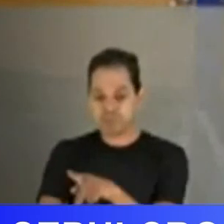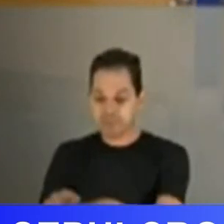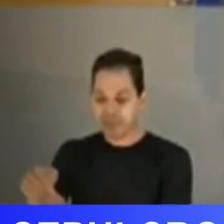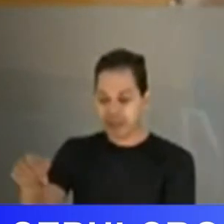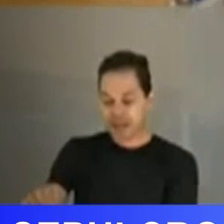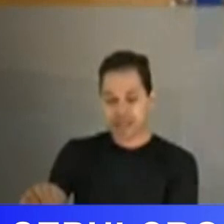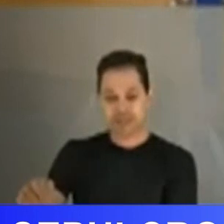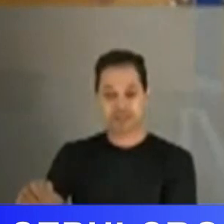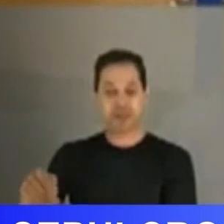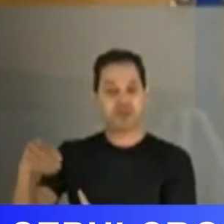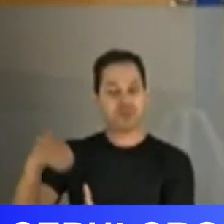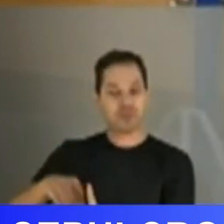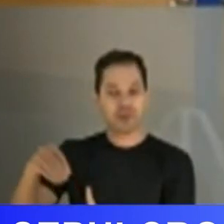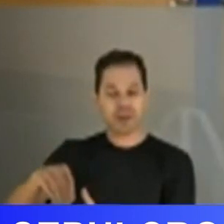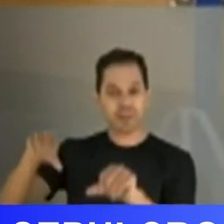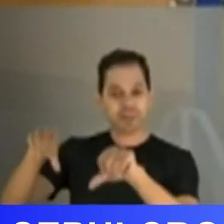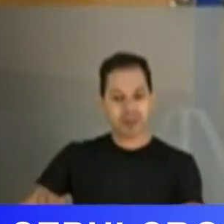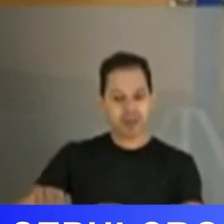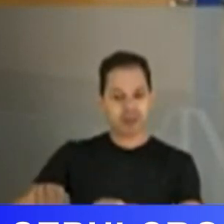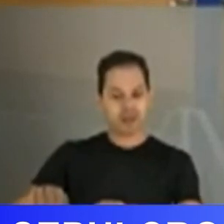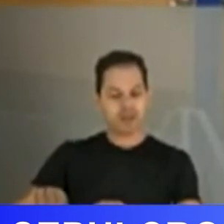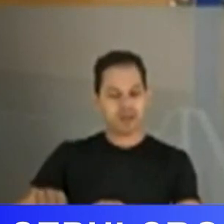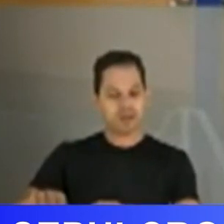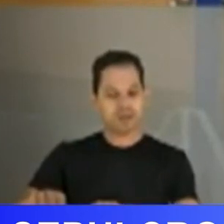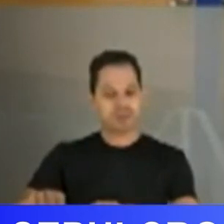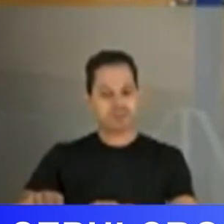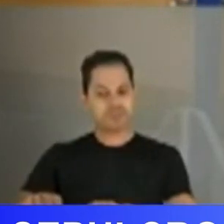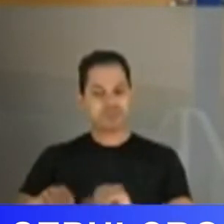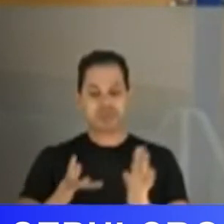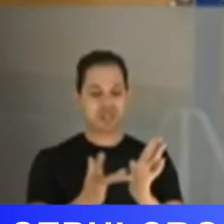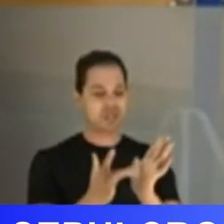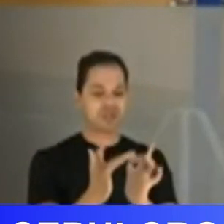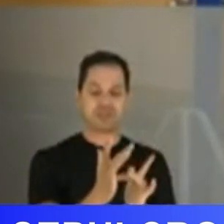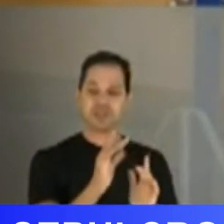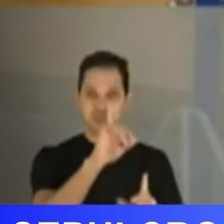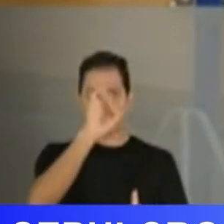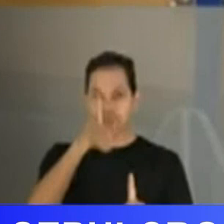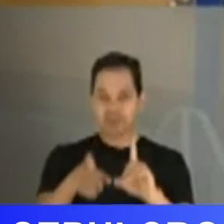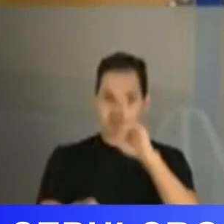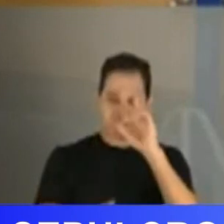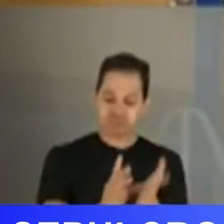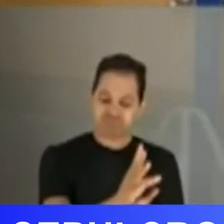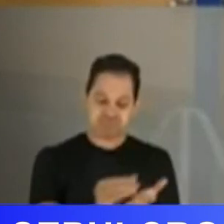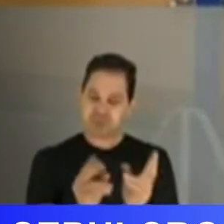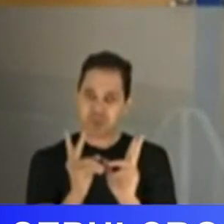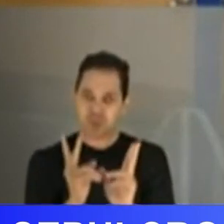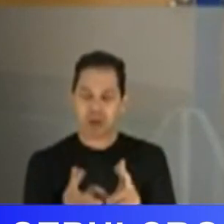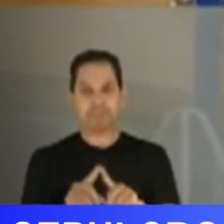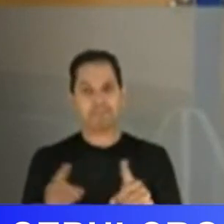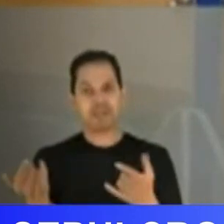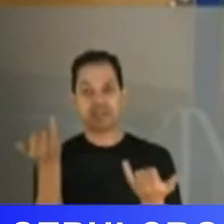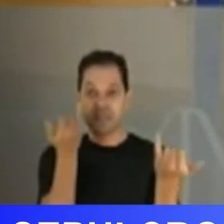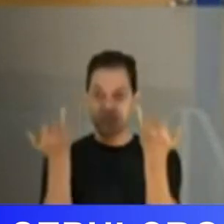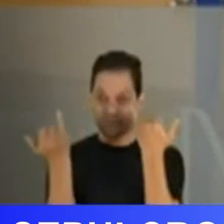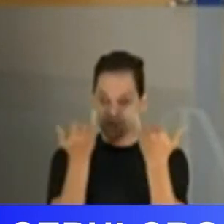está em situação de maior vulnerabilidade, exatamente como Jesus orientava. Mas a informação que nós temos é